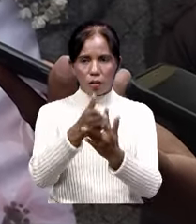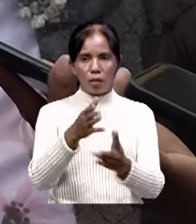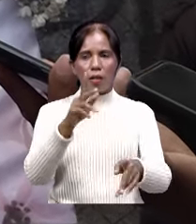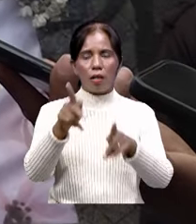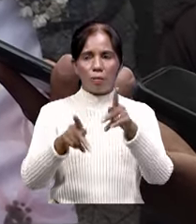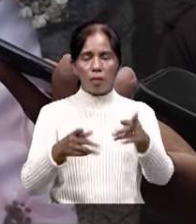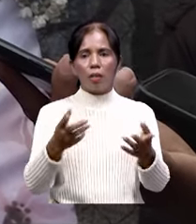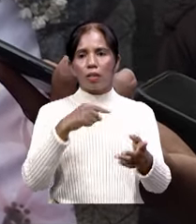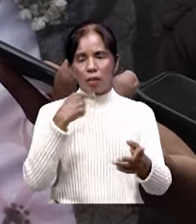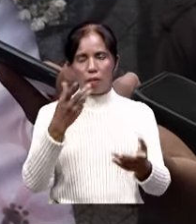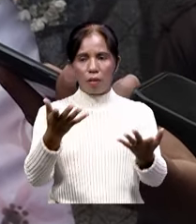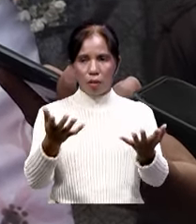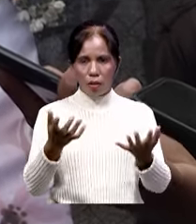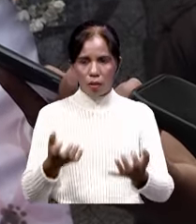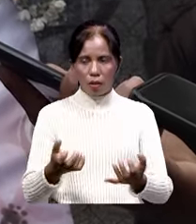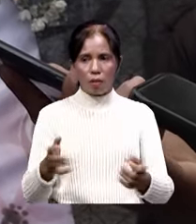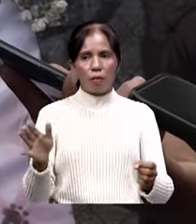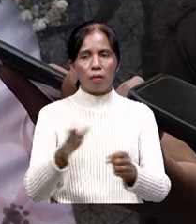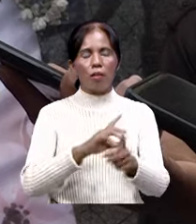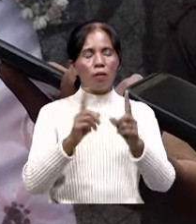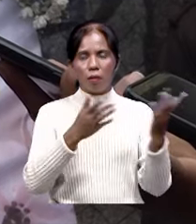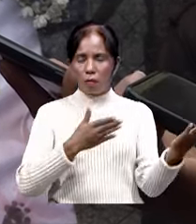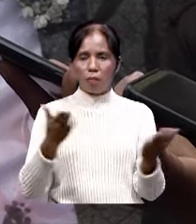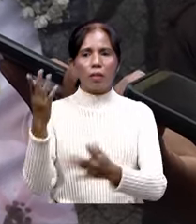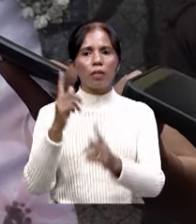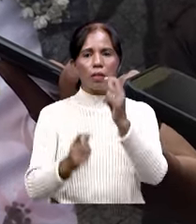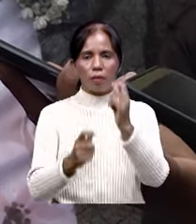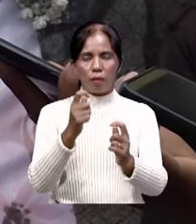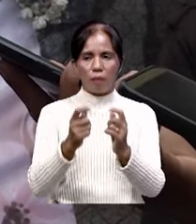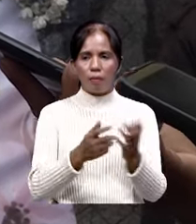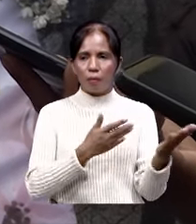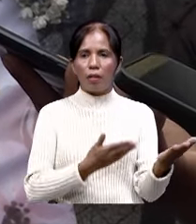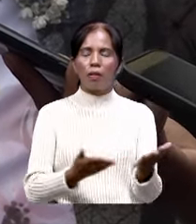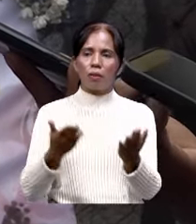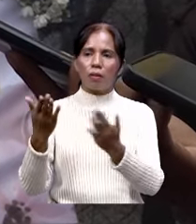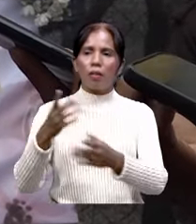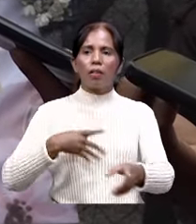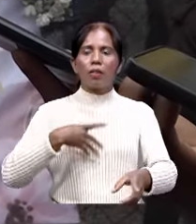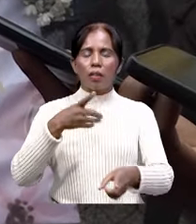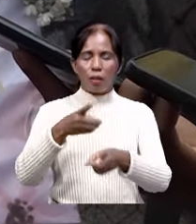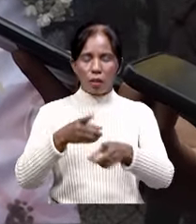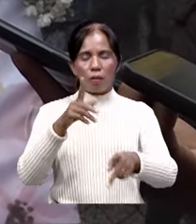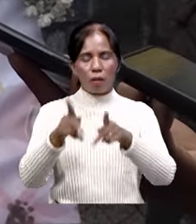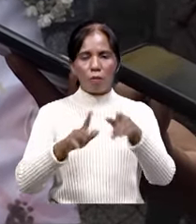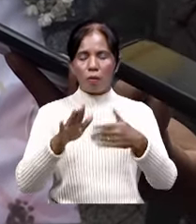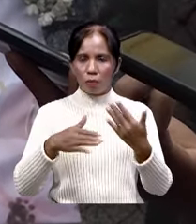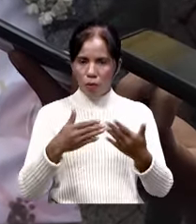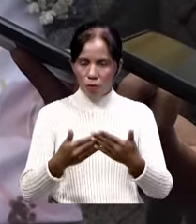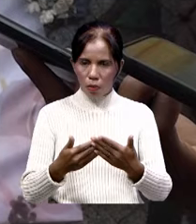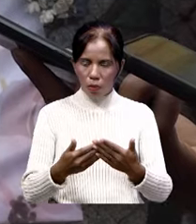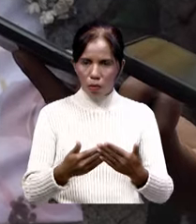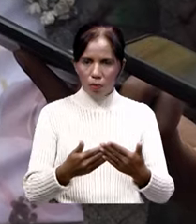se me akara komplain lori ba tribunal. Lori ne direito cidadão nian ototu ele nyokos